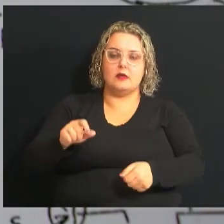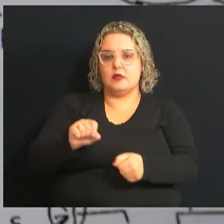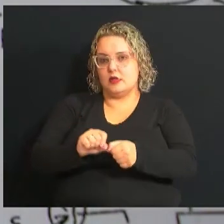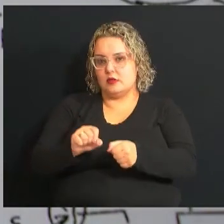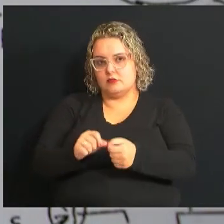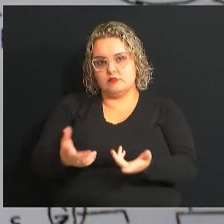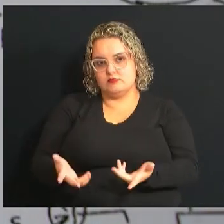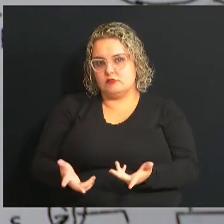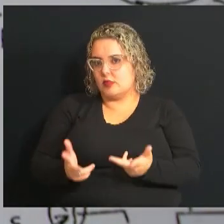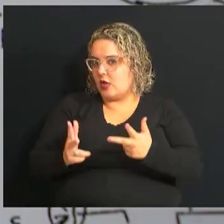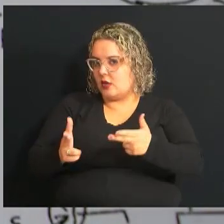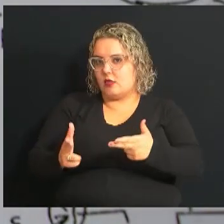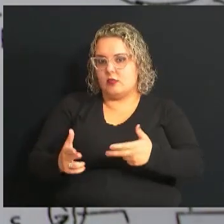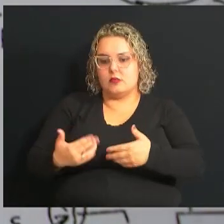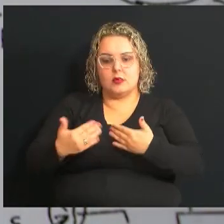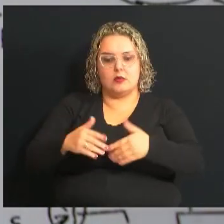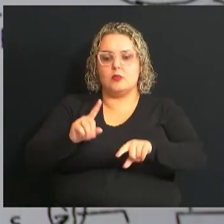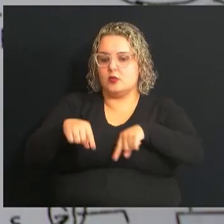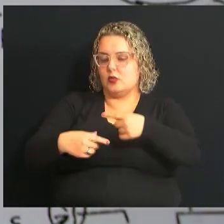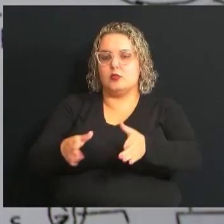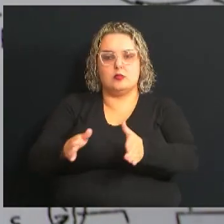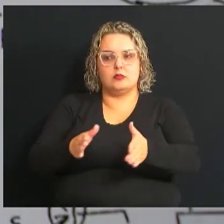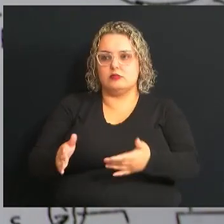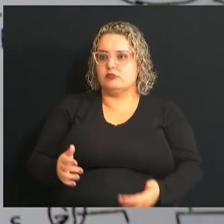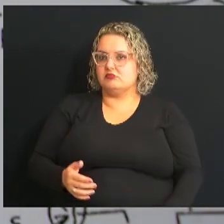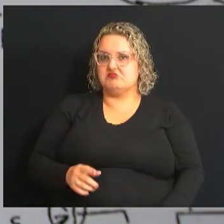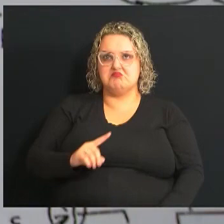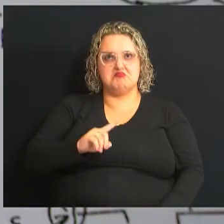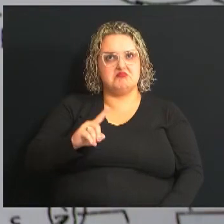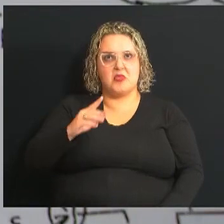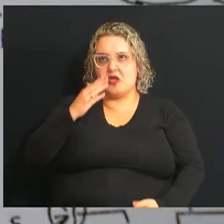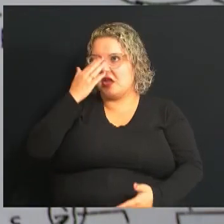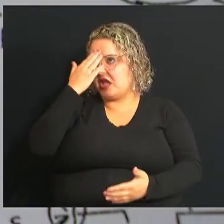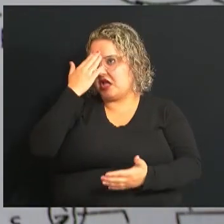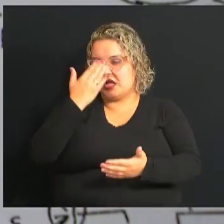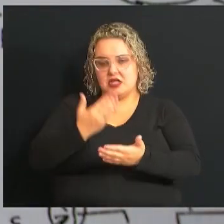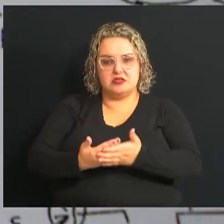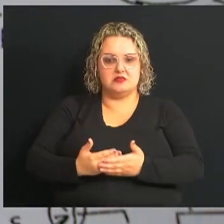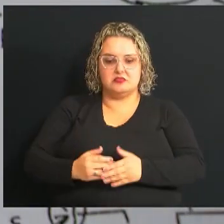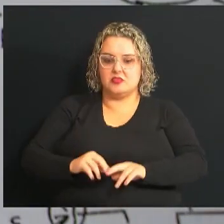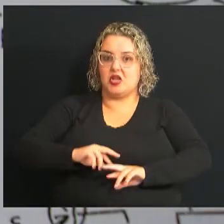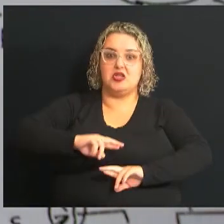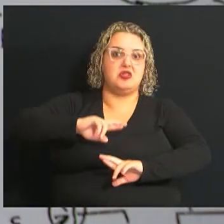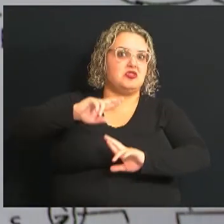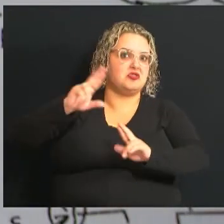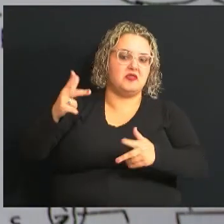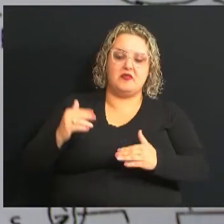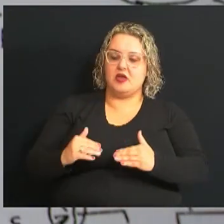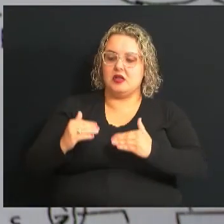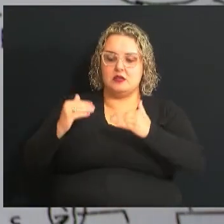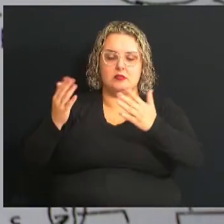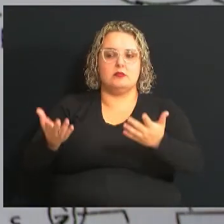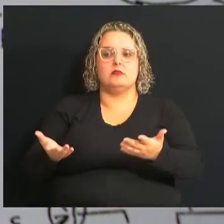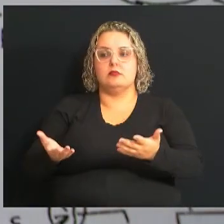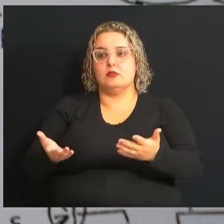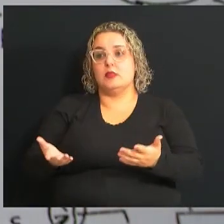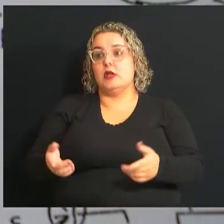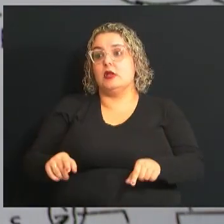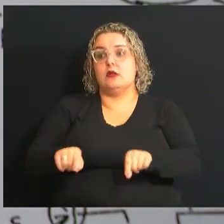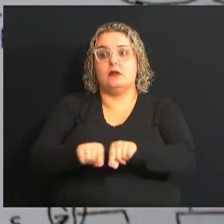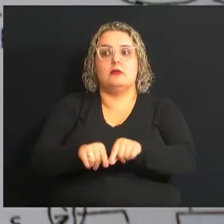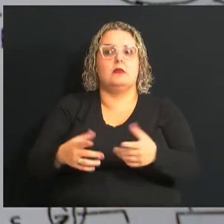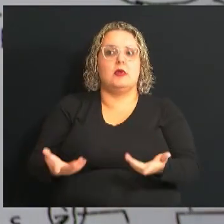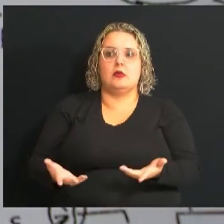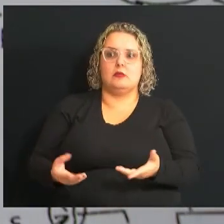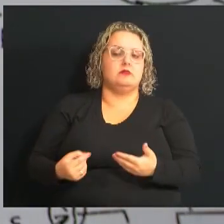a prova num outro momento só. Não creio que seja uma prova de um nível muito diferente e muito menos uma prova que venha apresentar